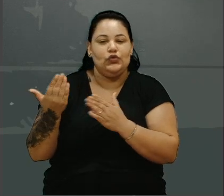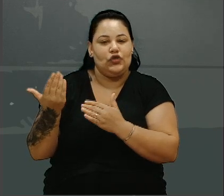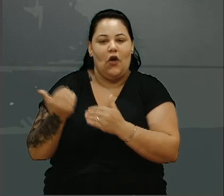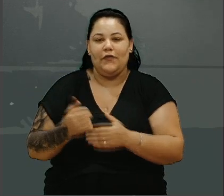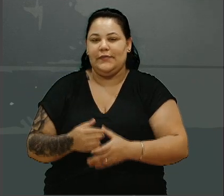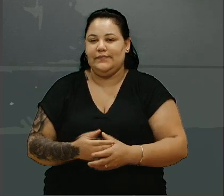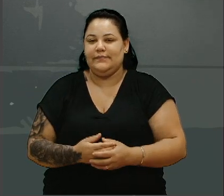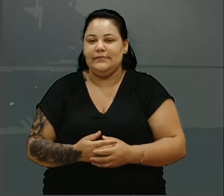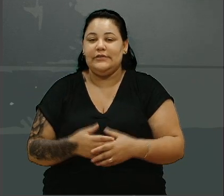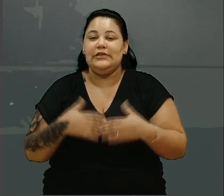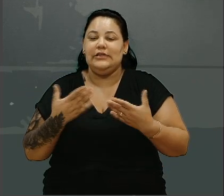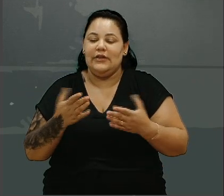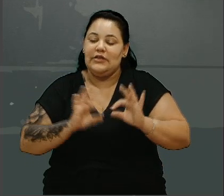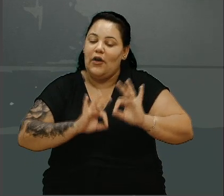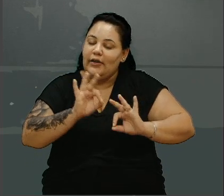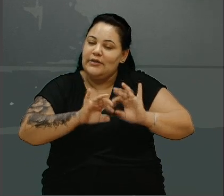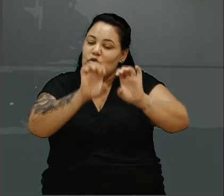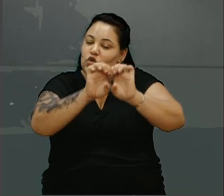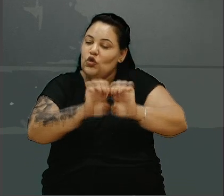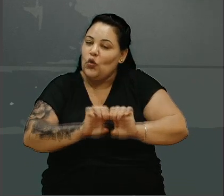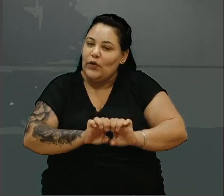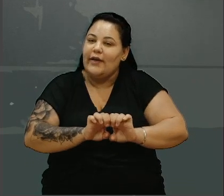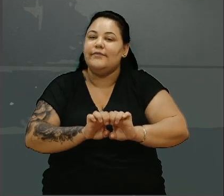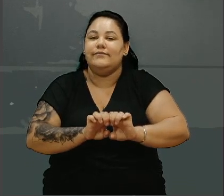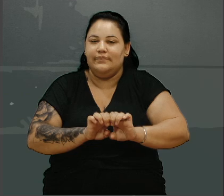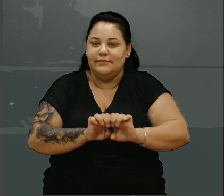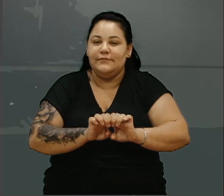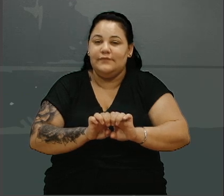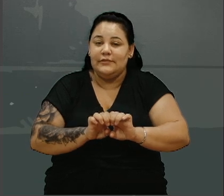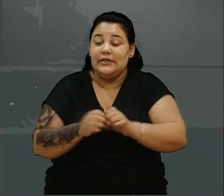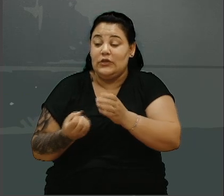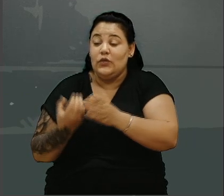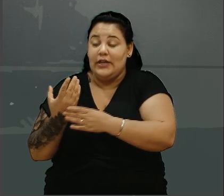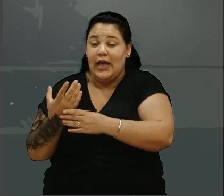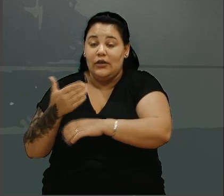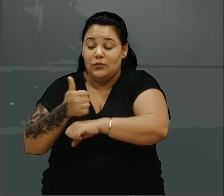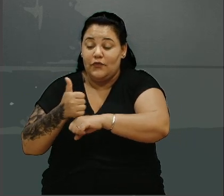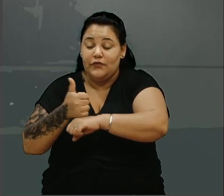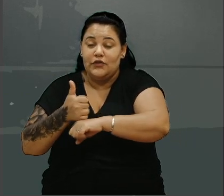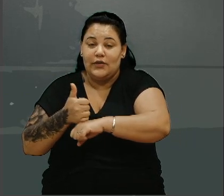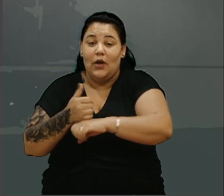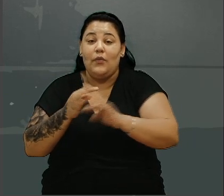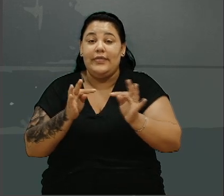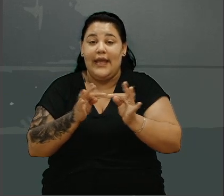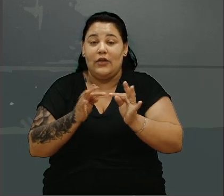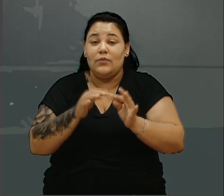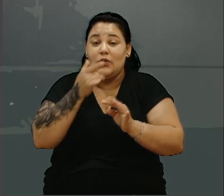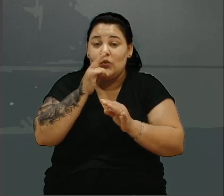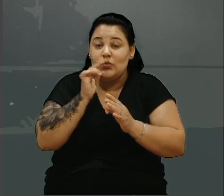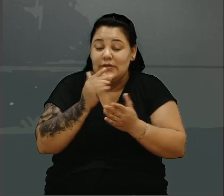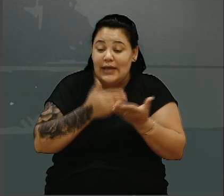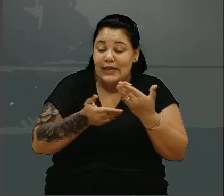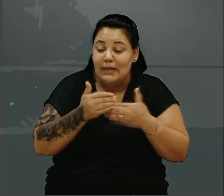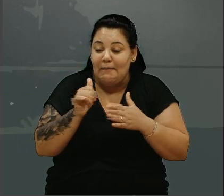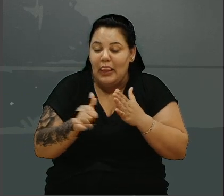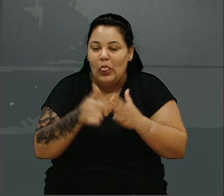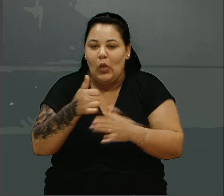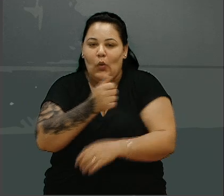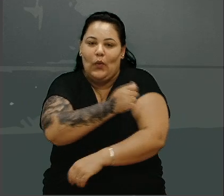Então, essa reestruturação está sendo feita pelos nossos profissionais técnicos para melhor atender esses alunos.